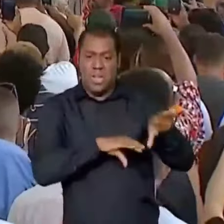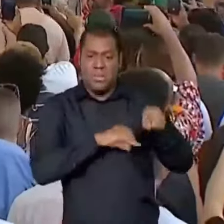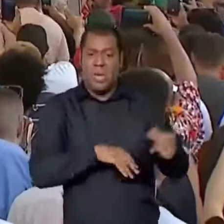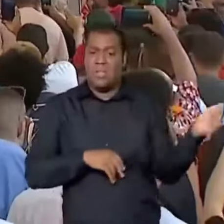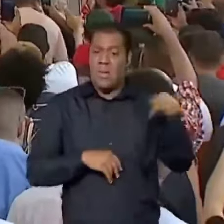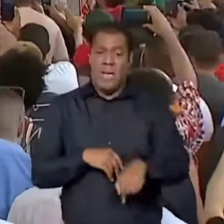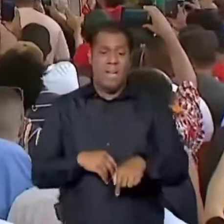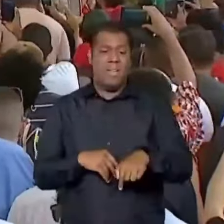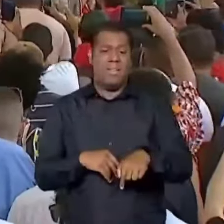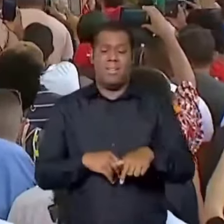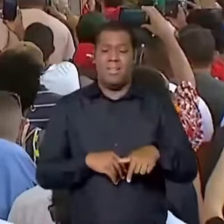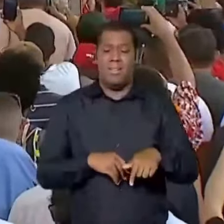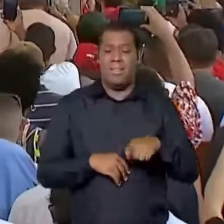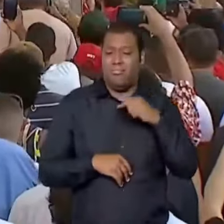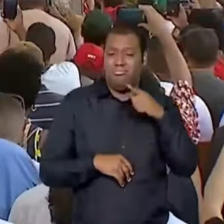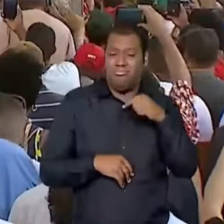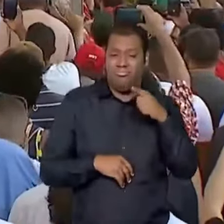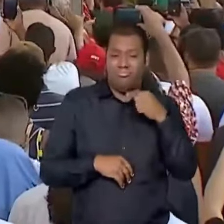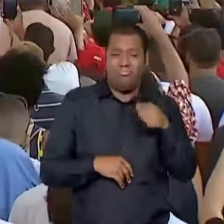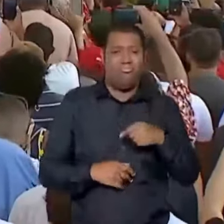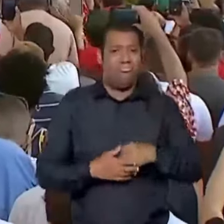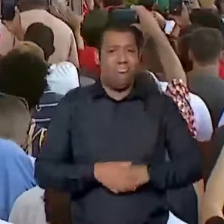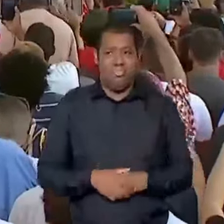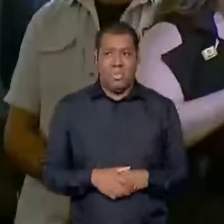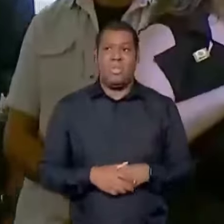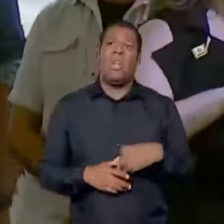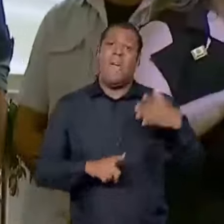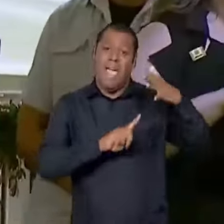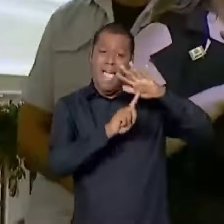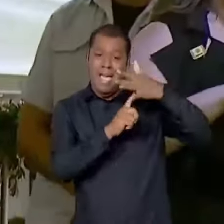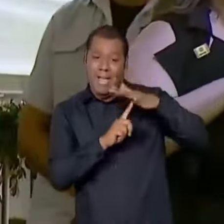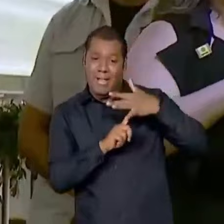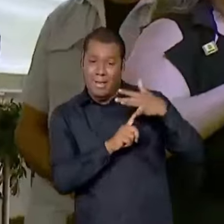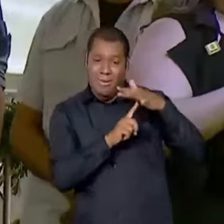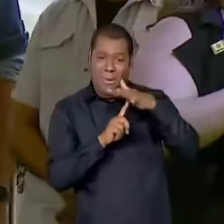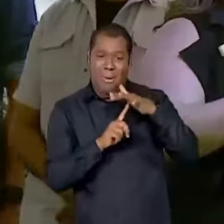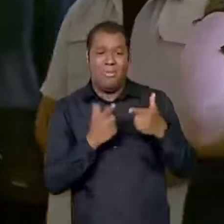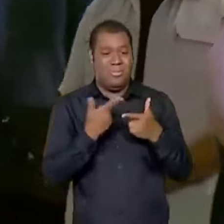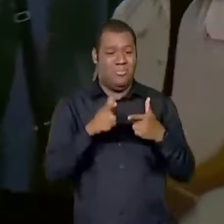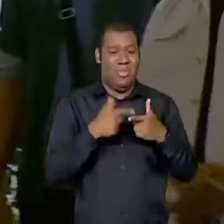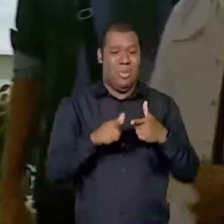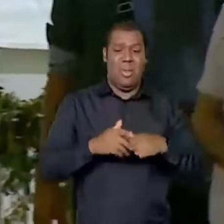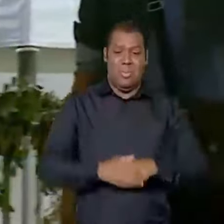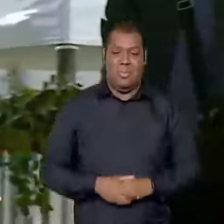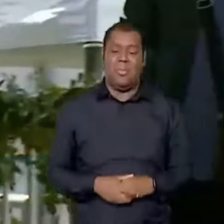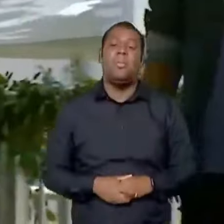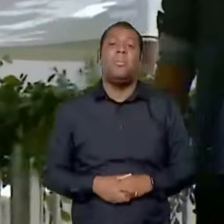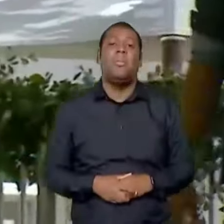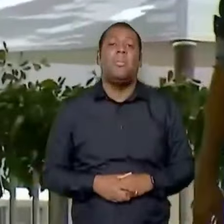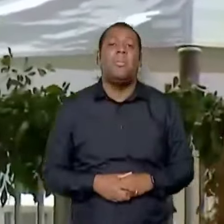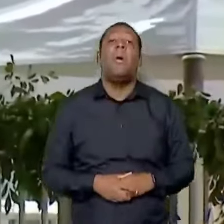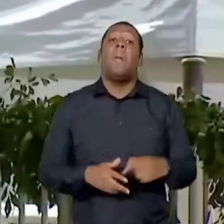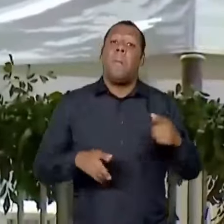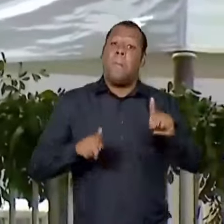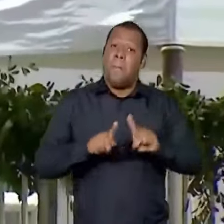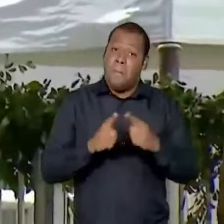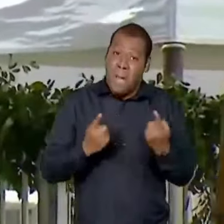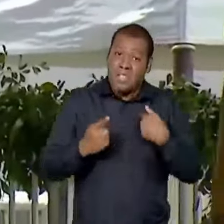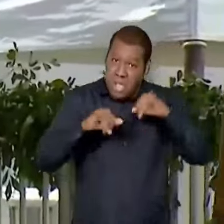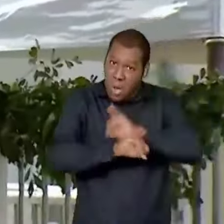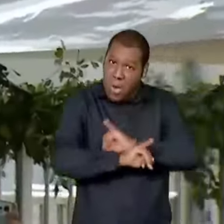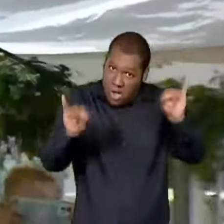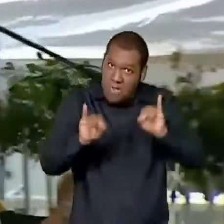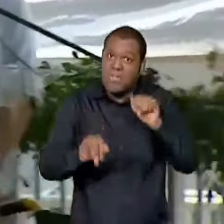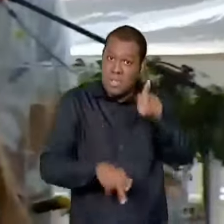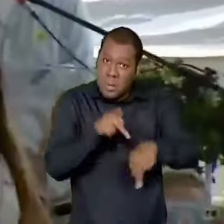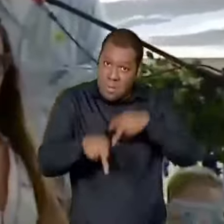um problema de lotação do helicóptero. Mas eu quero dizer para você que eu não estou prometendo, eu estou dizendo para o povo e para